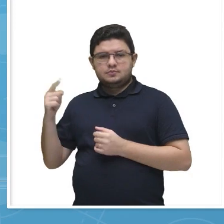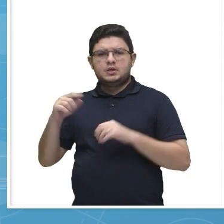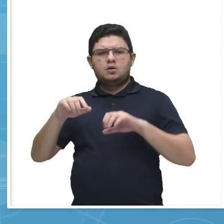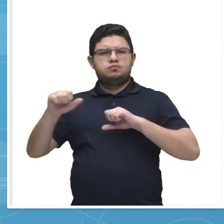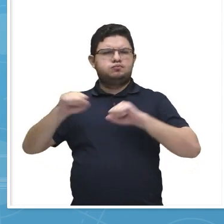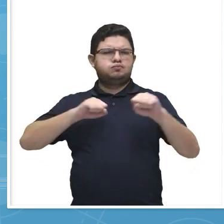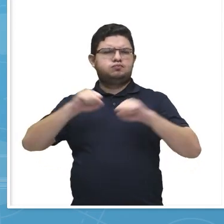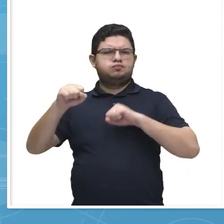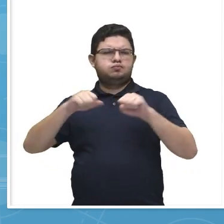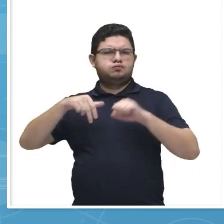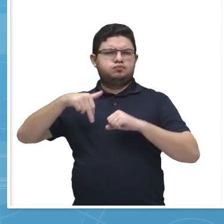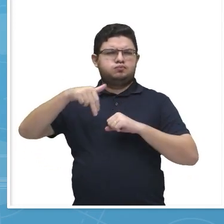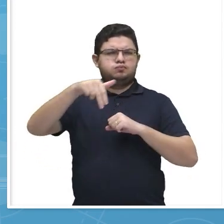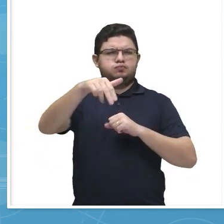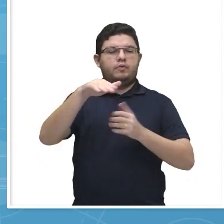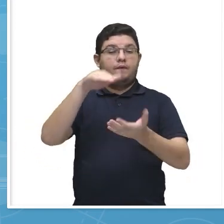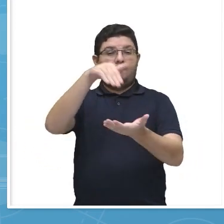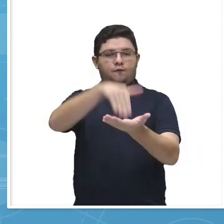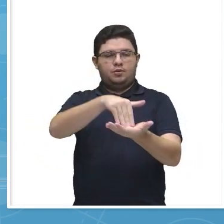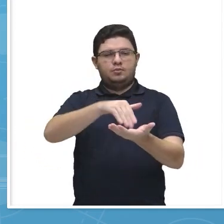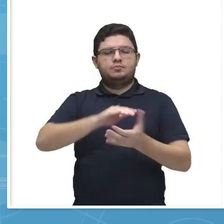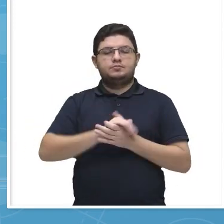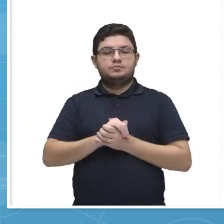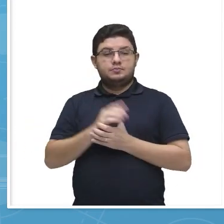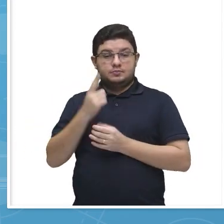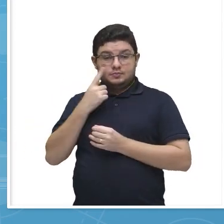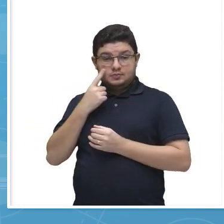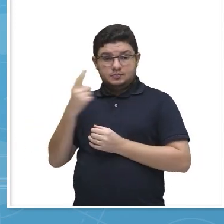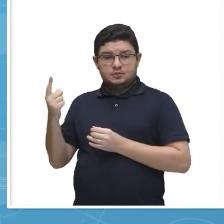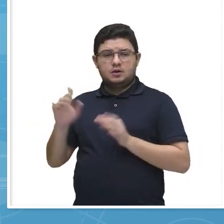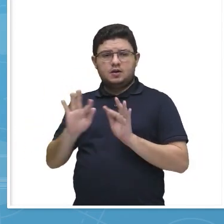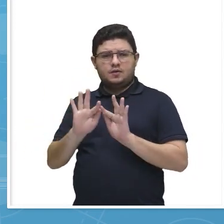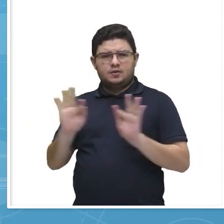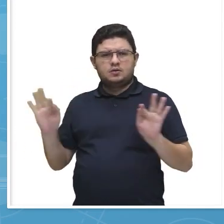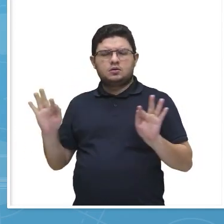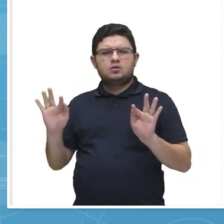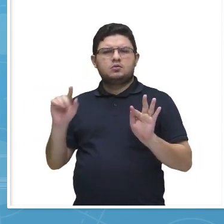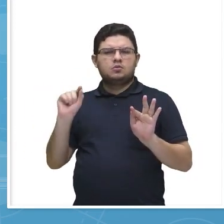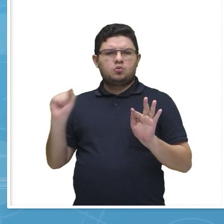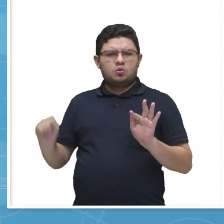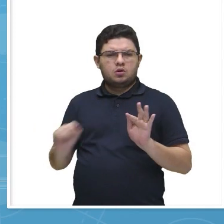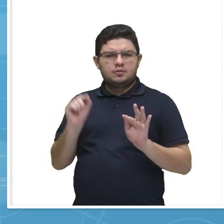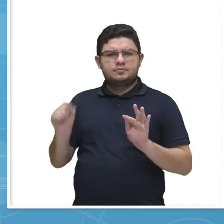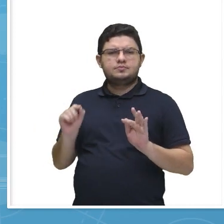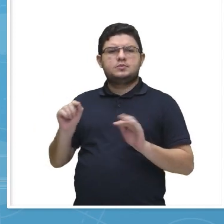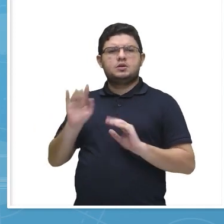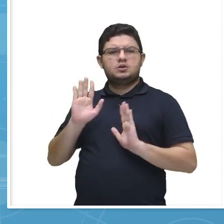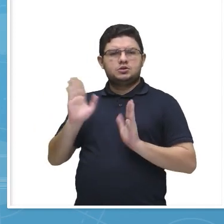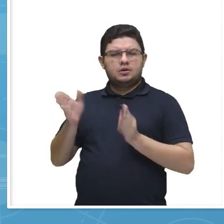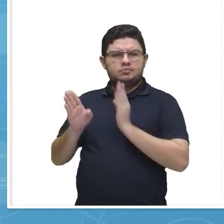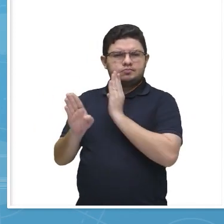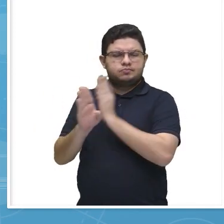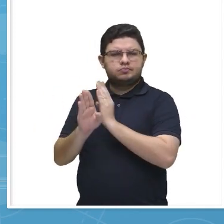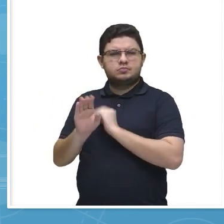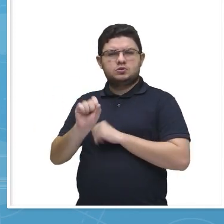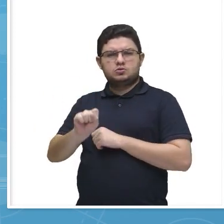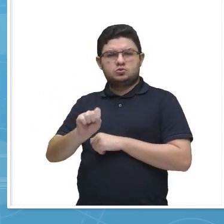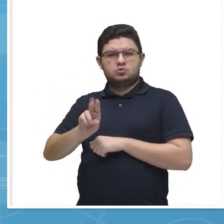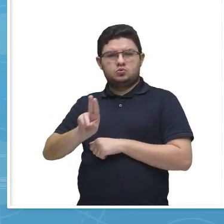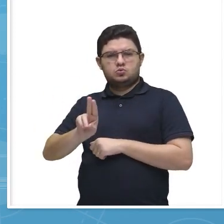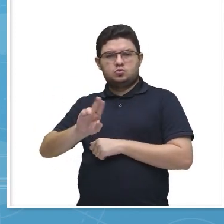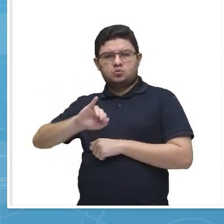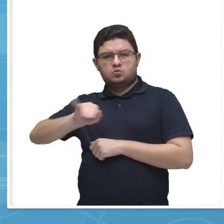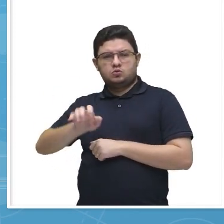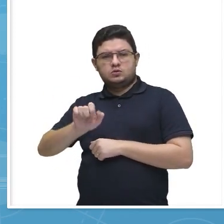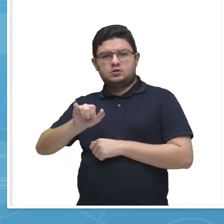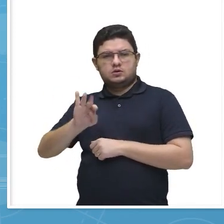certo? Quem é o predicado aqui? Identificou o sujeito, certo? Retirou o sujeito, que sobrar é predicado. Quem é que